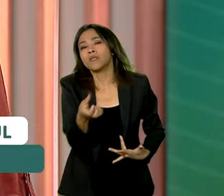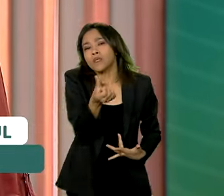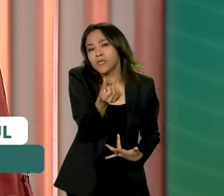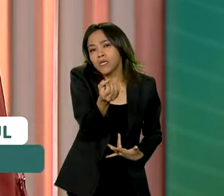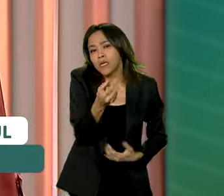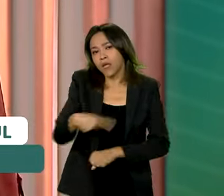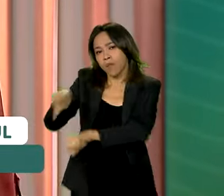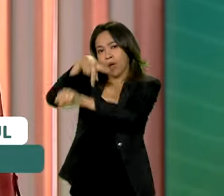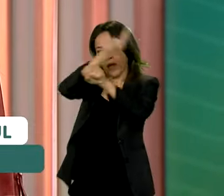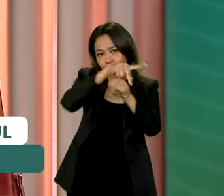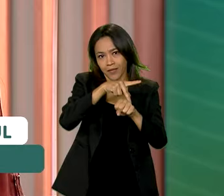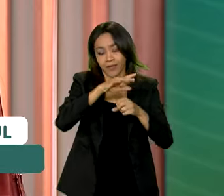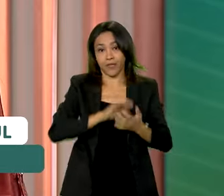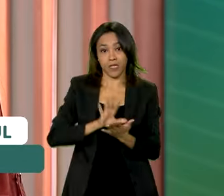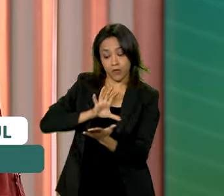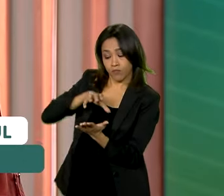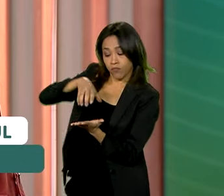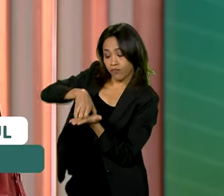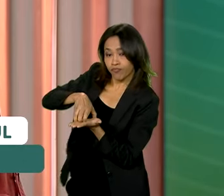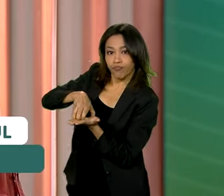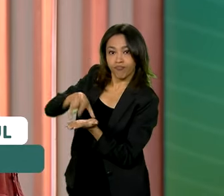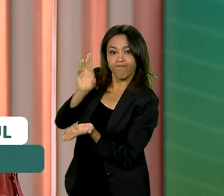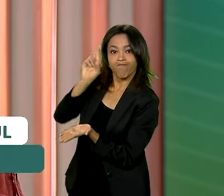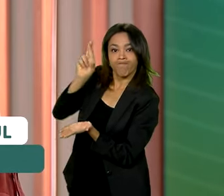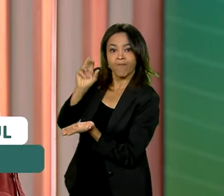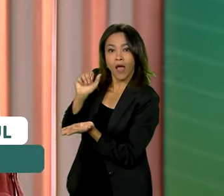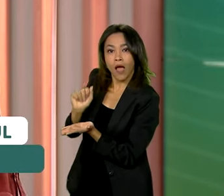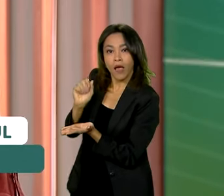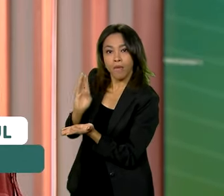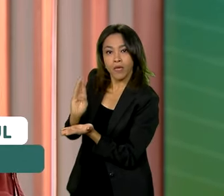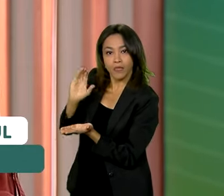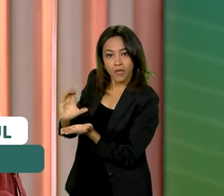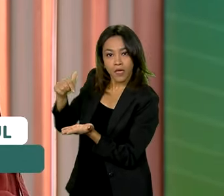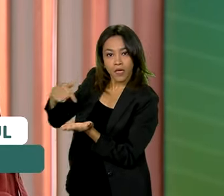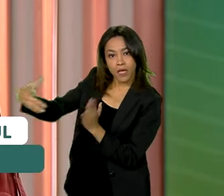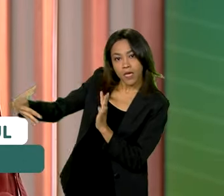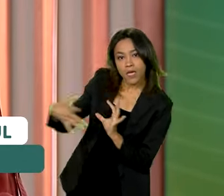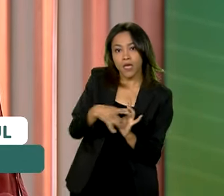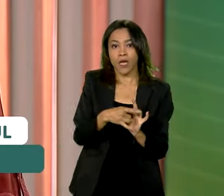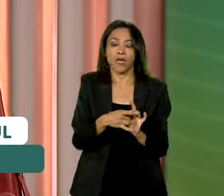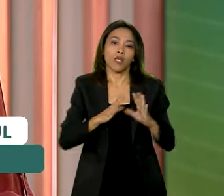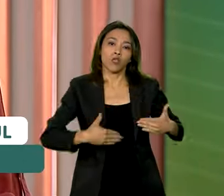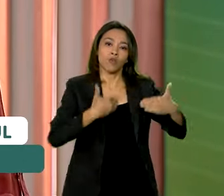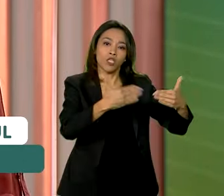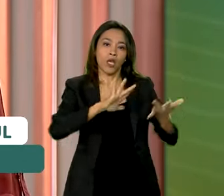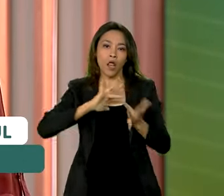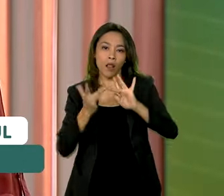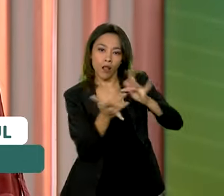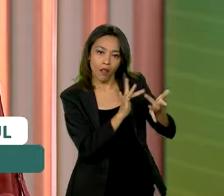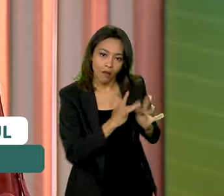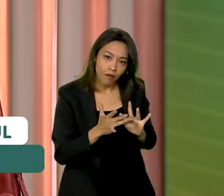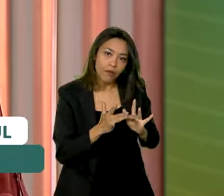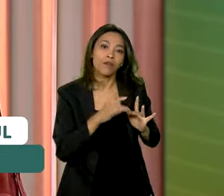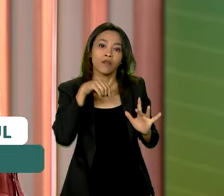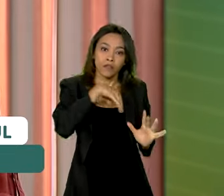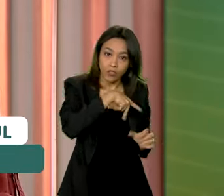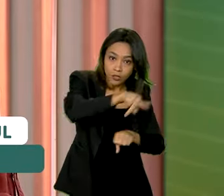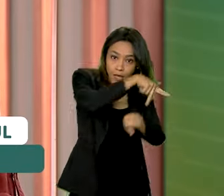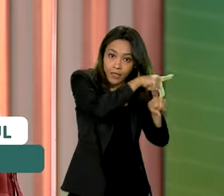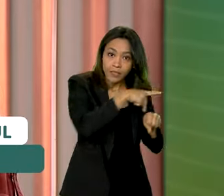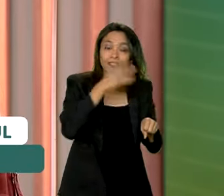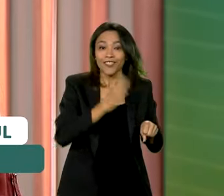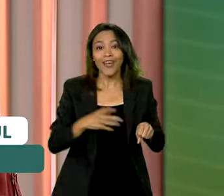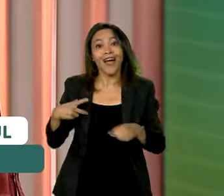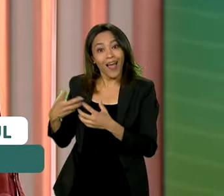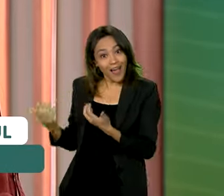países. A ABC, Agência Brasileira de Cooperação do Ministério das Relações Exteriores, já viabilizou o recebimento de